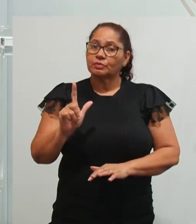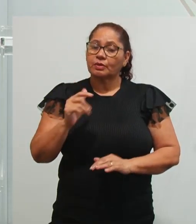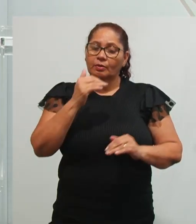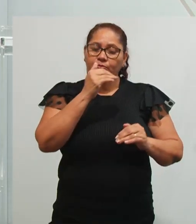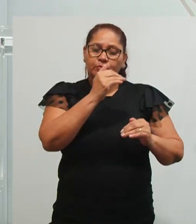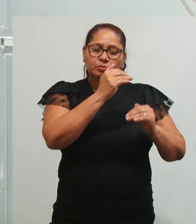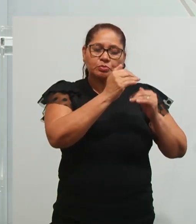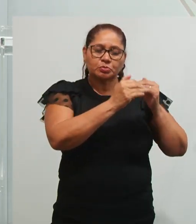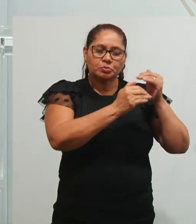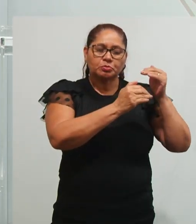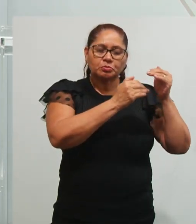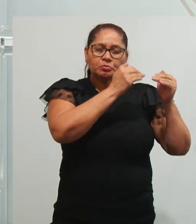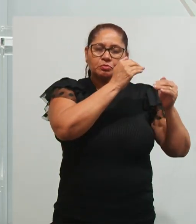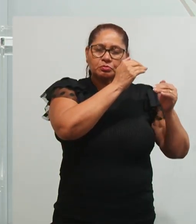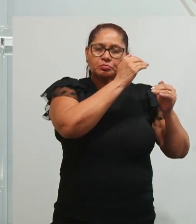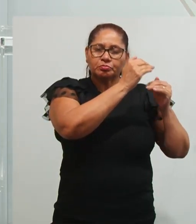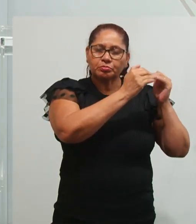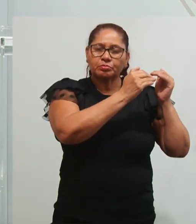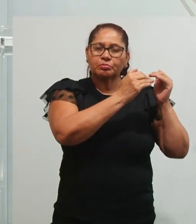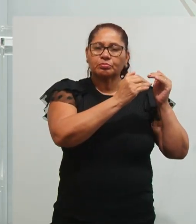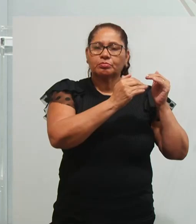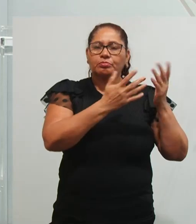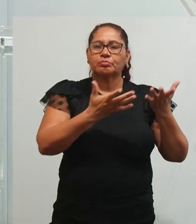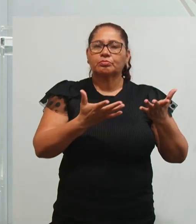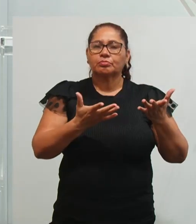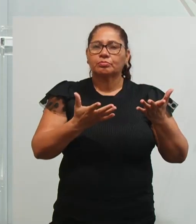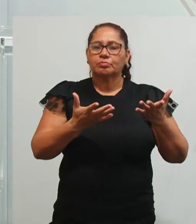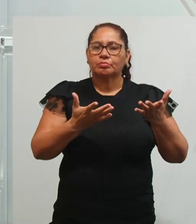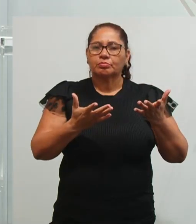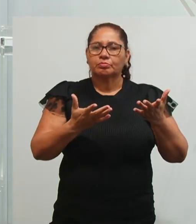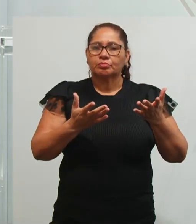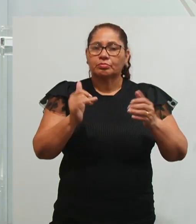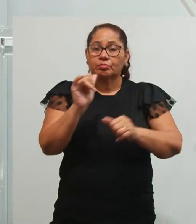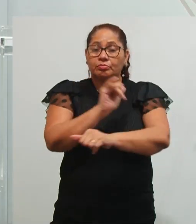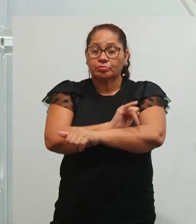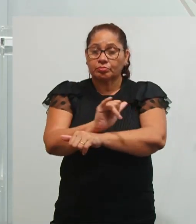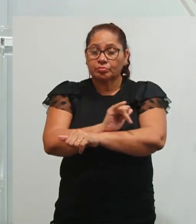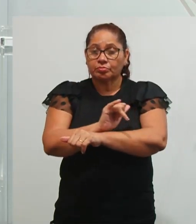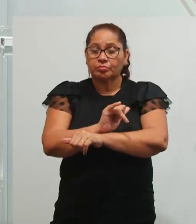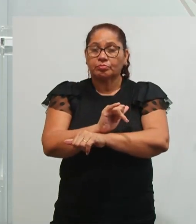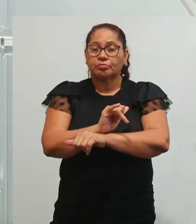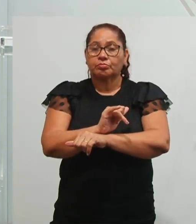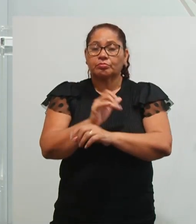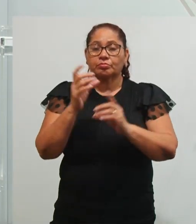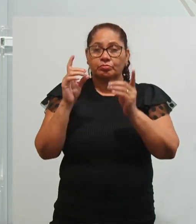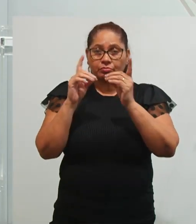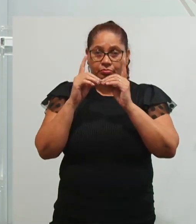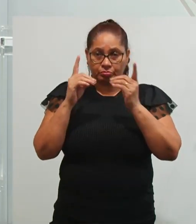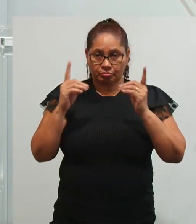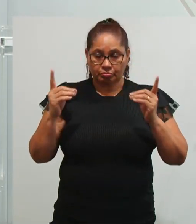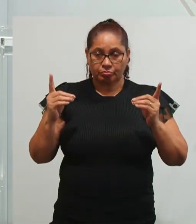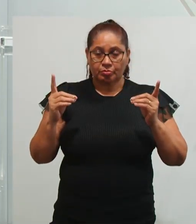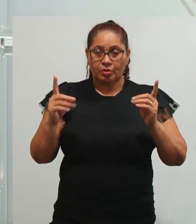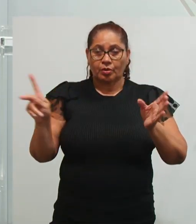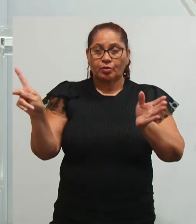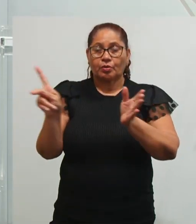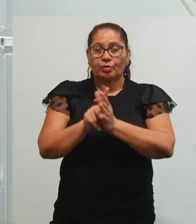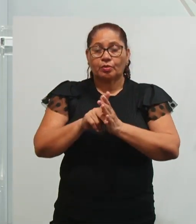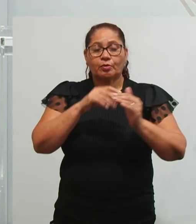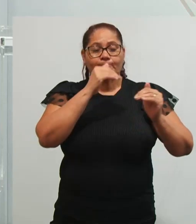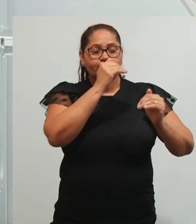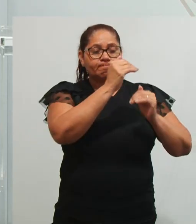essa concepção de que a estratégia didática, ela é o próprio